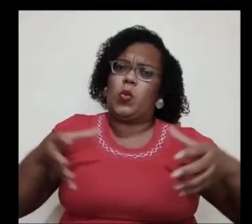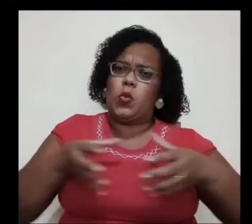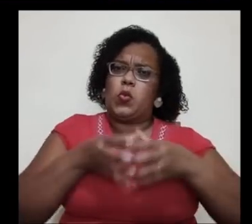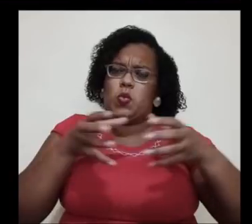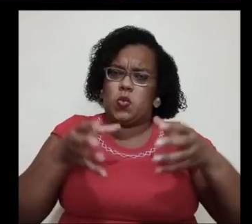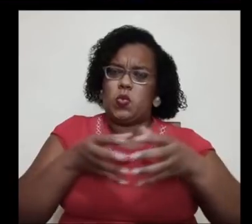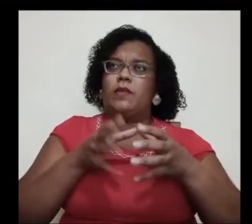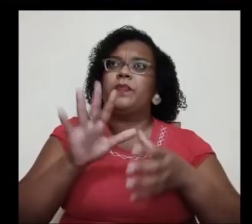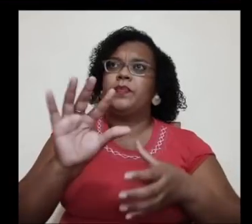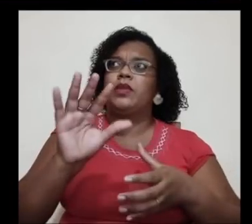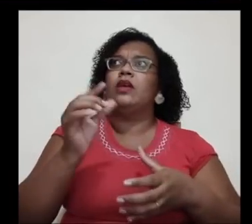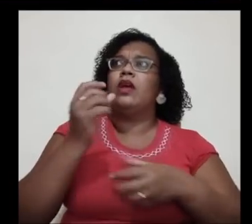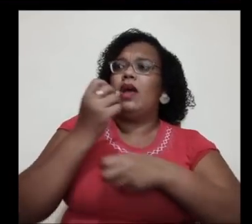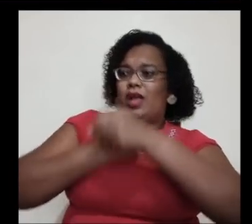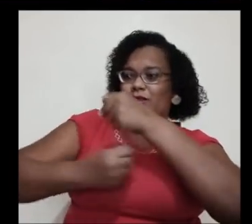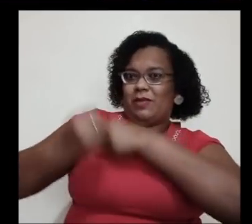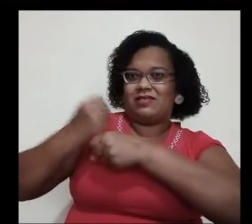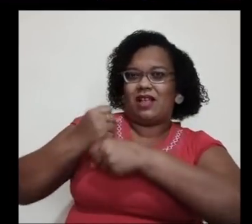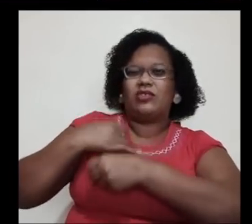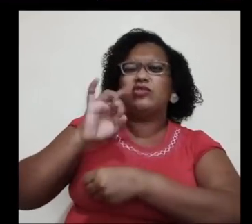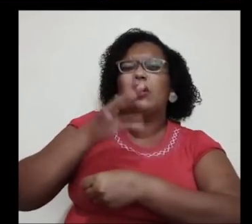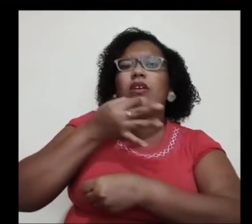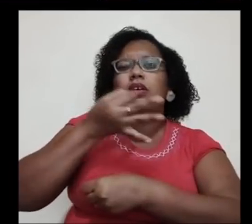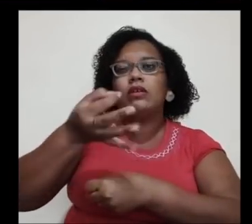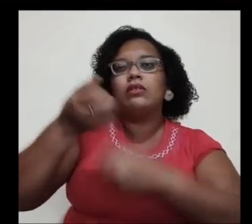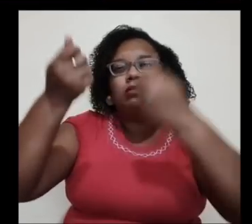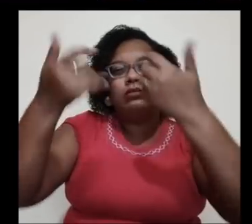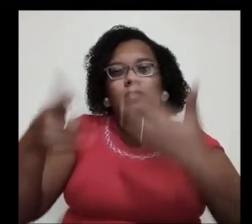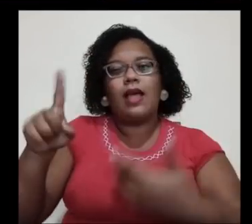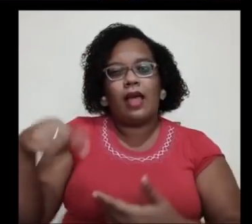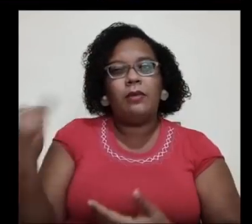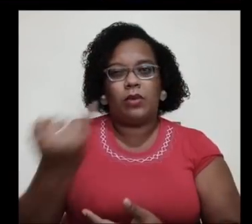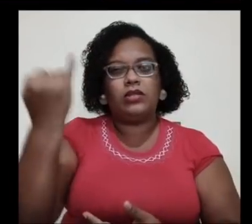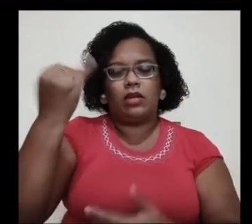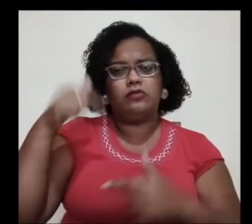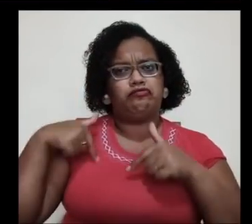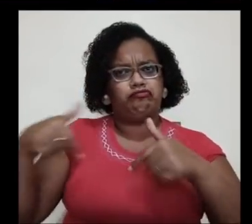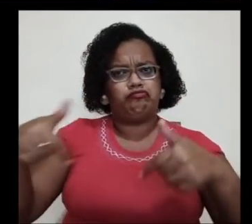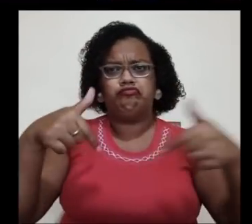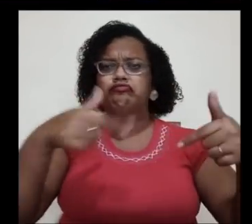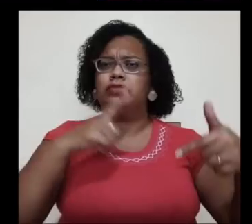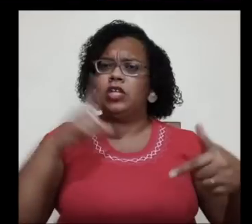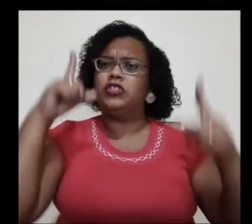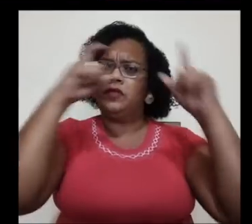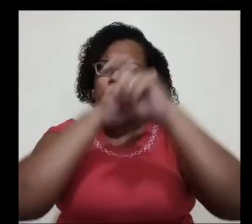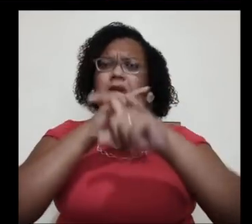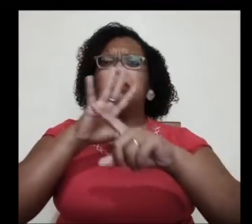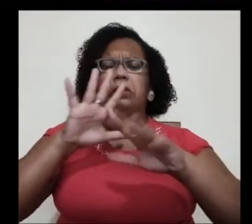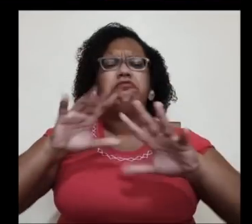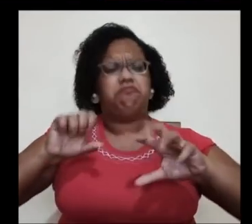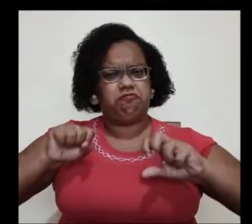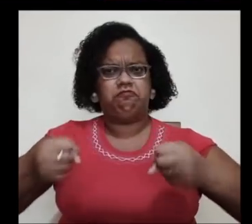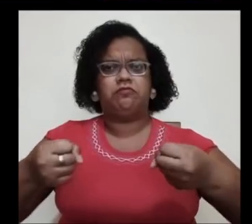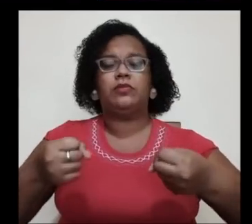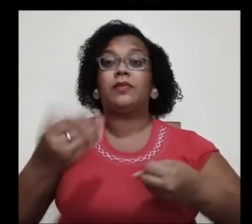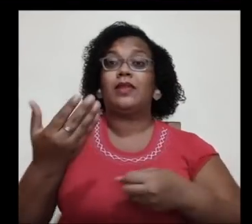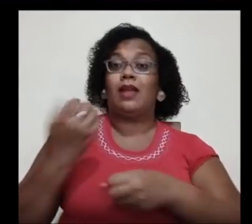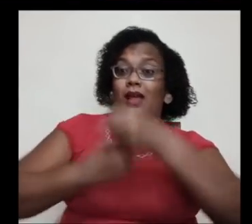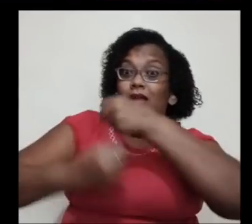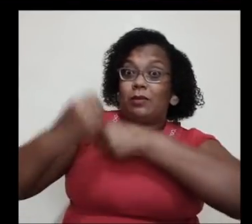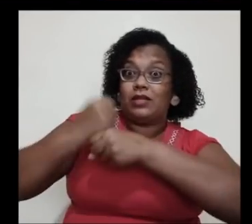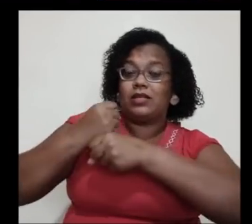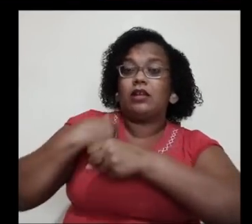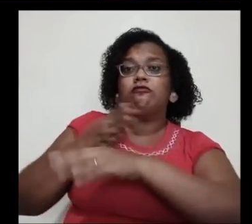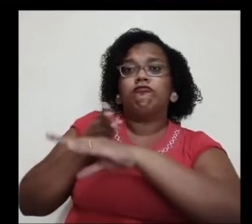menciono apenas para dizer que é importante, a gente está sempre atuando apesar das dificuldades. O ano passado fizemos uma campanha intensa no